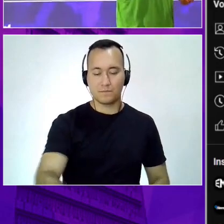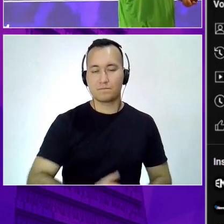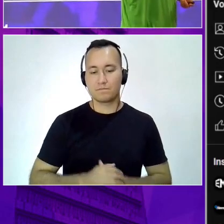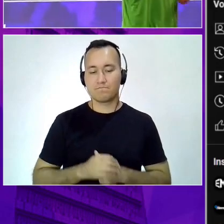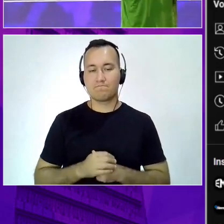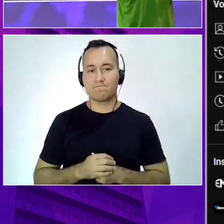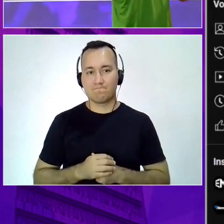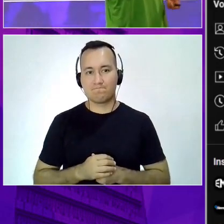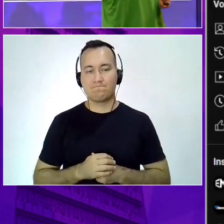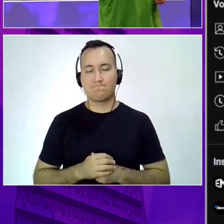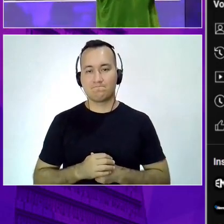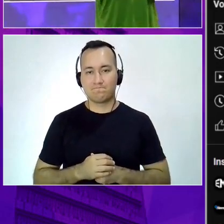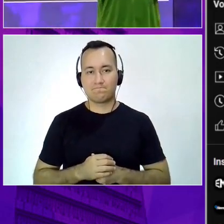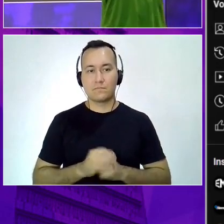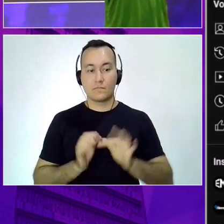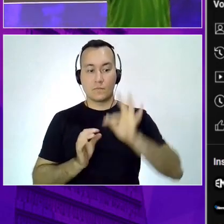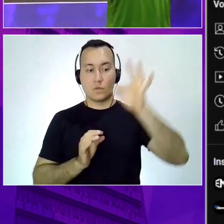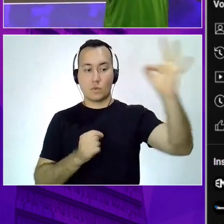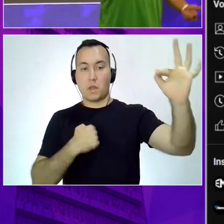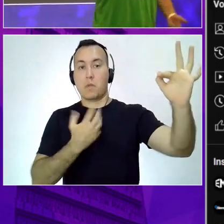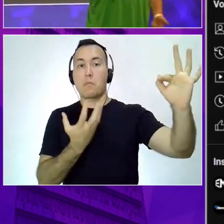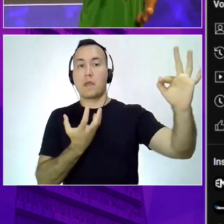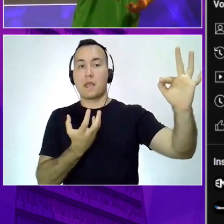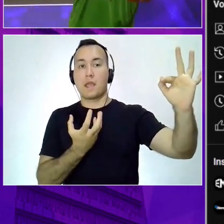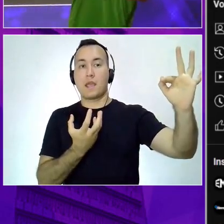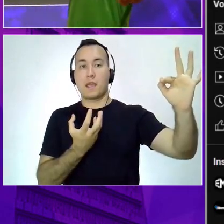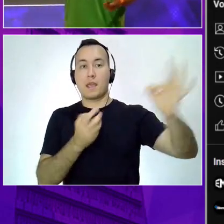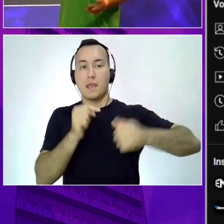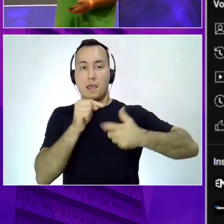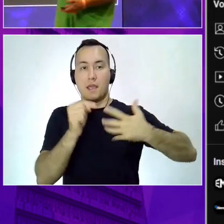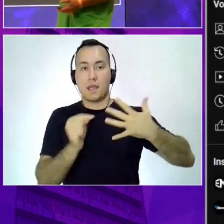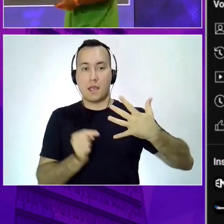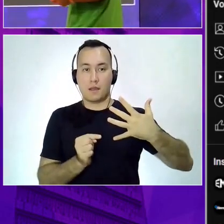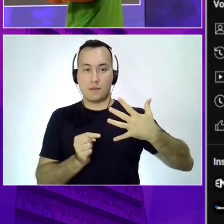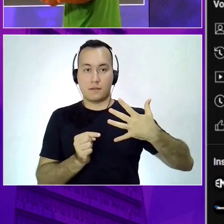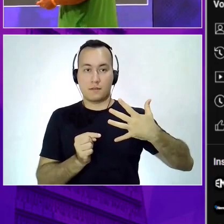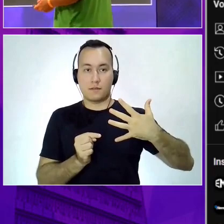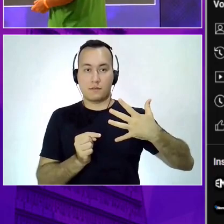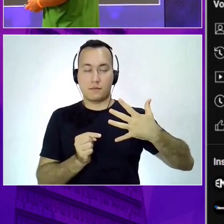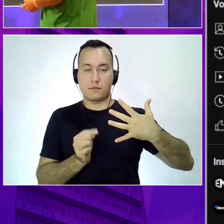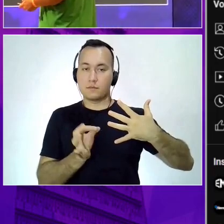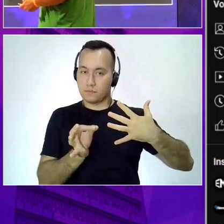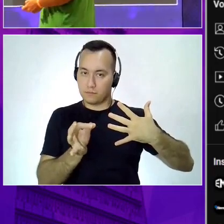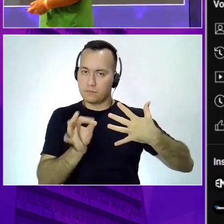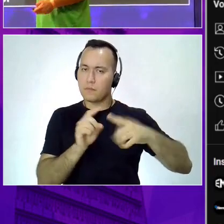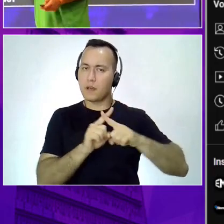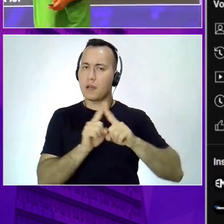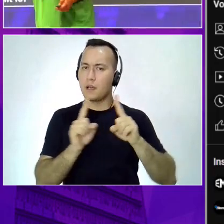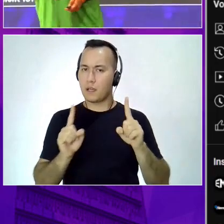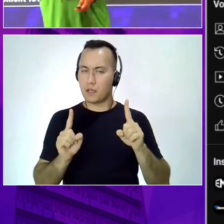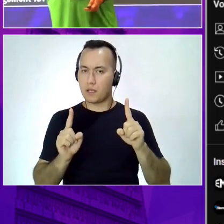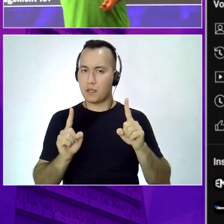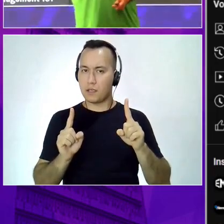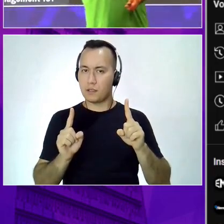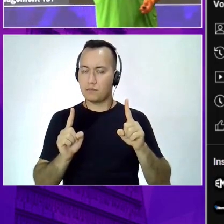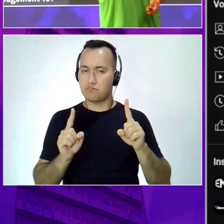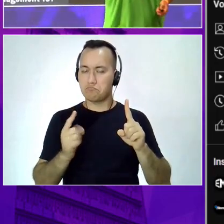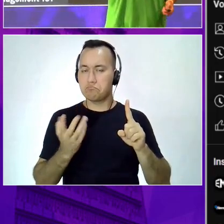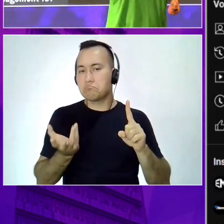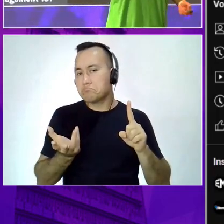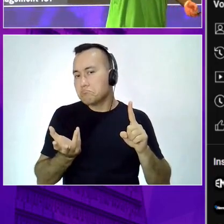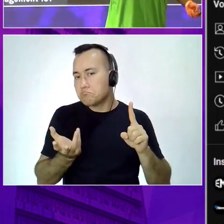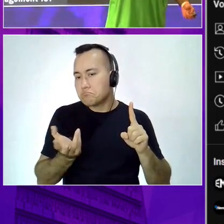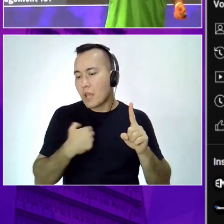Repensar o futuro tem a ver com entender qual futuro que a gente quer. E fazer isso de forma intencional.